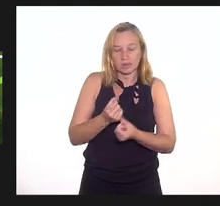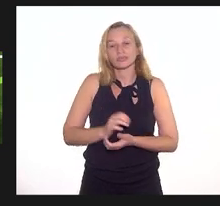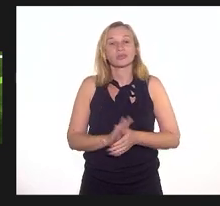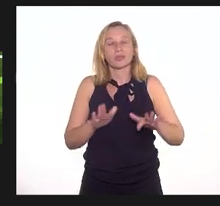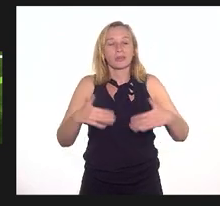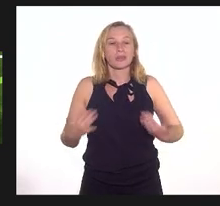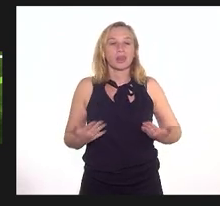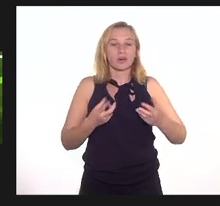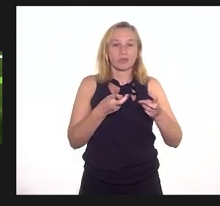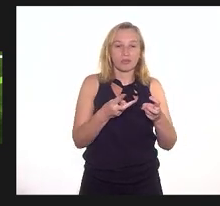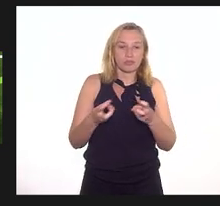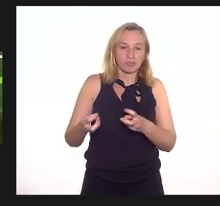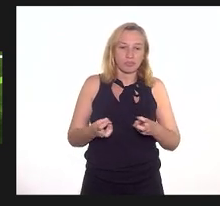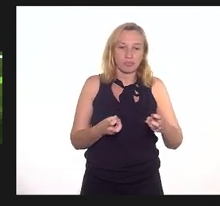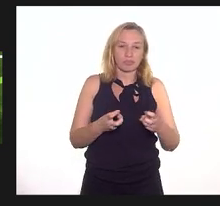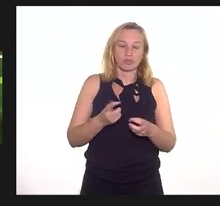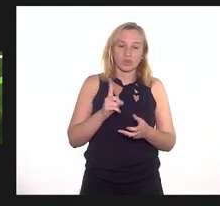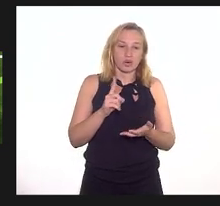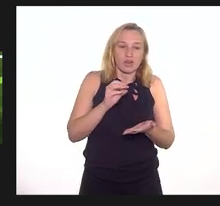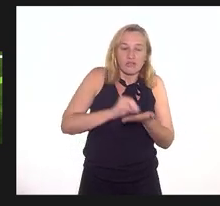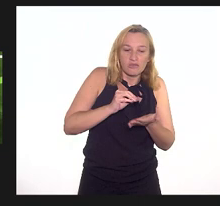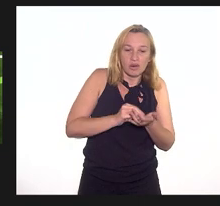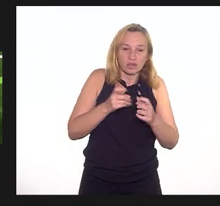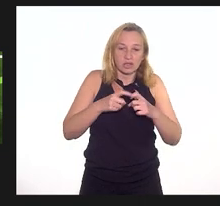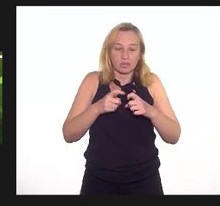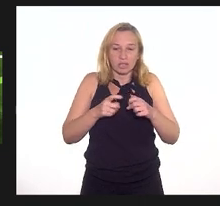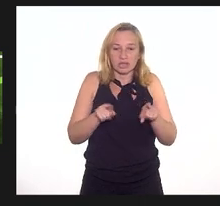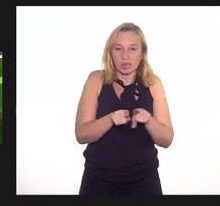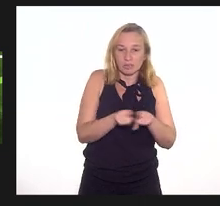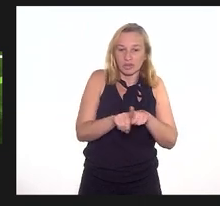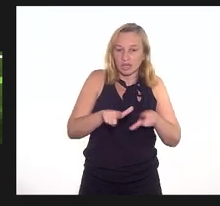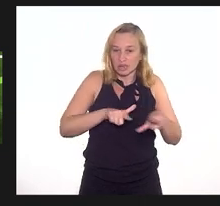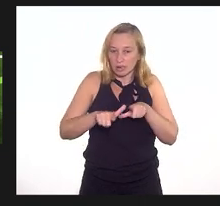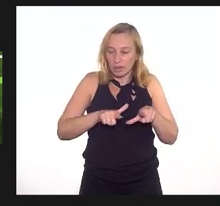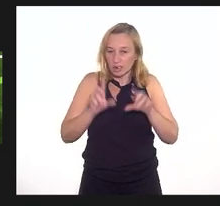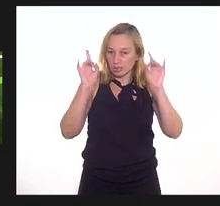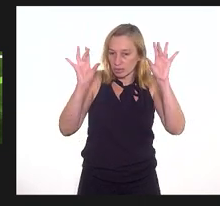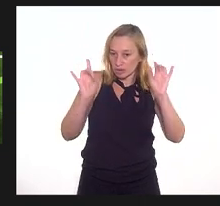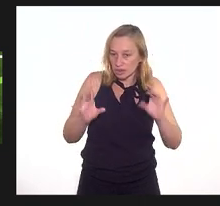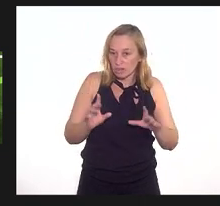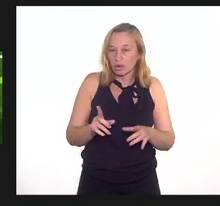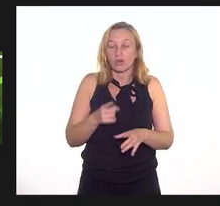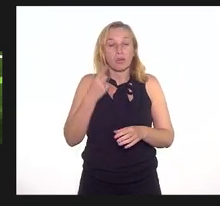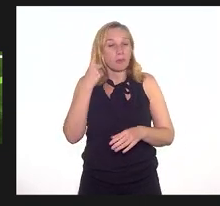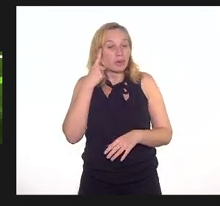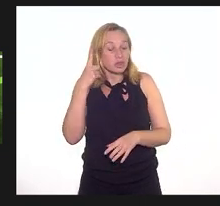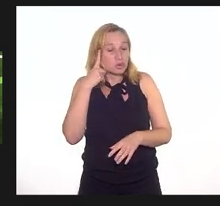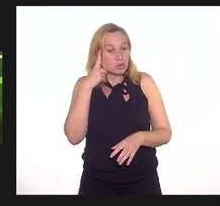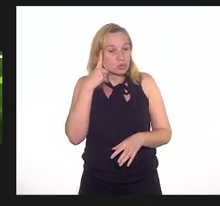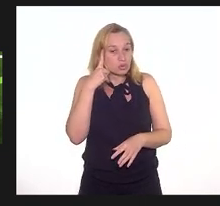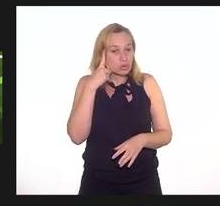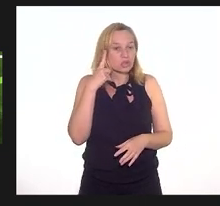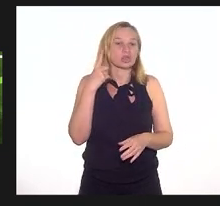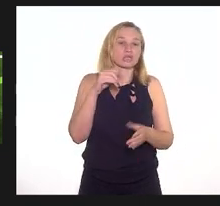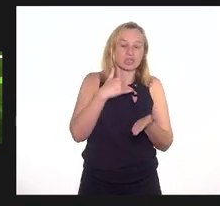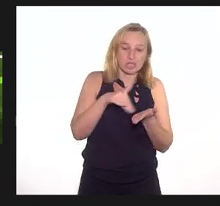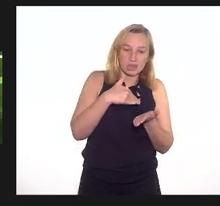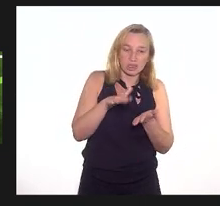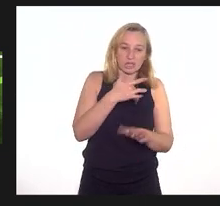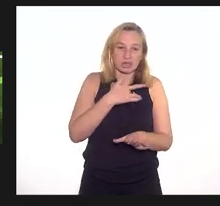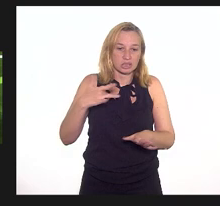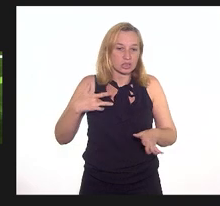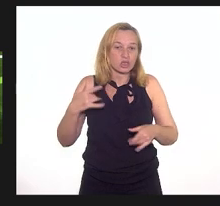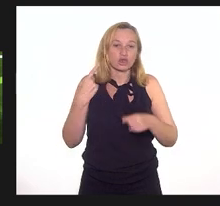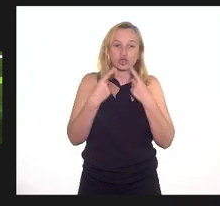Então, enxergando que não é por falta de médico nem de serviço especializado, a gente pensou pela Secretaria de Saúde,